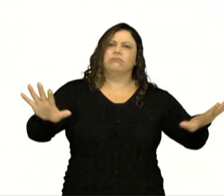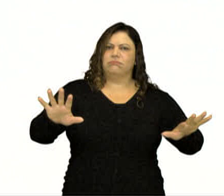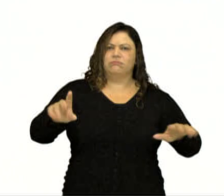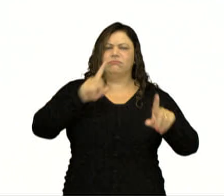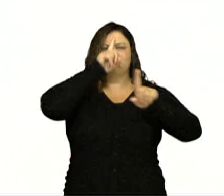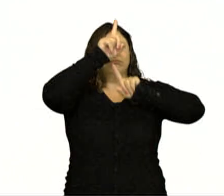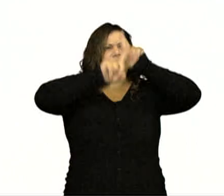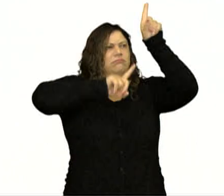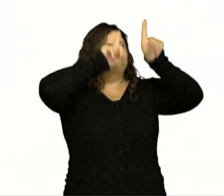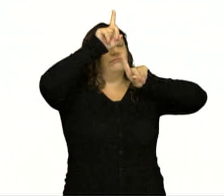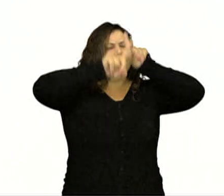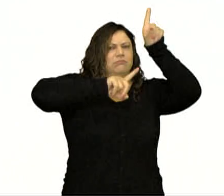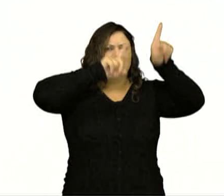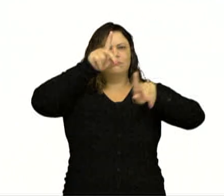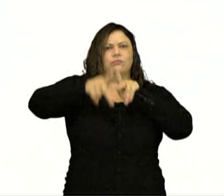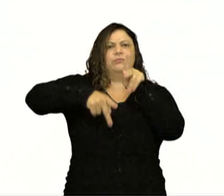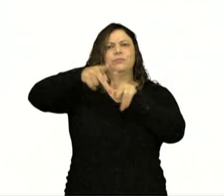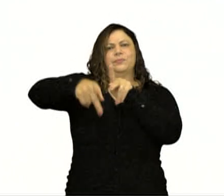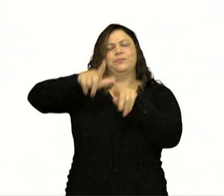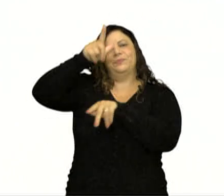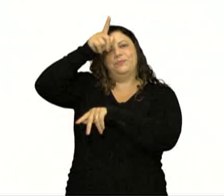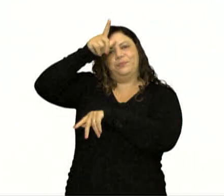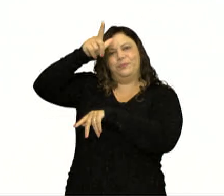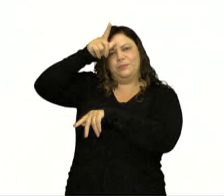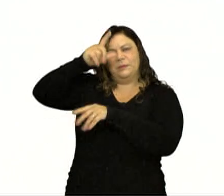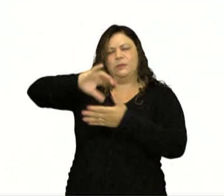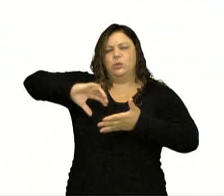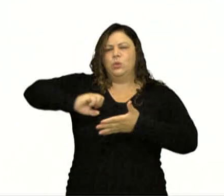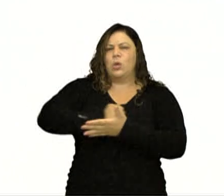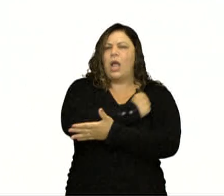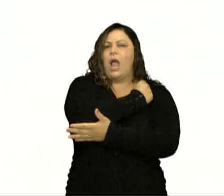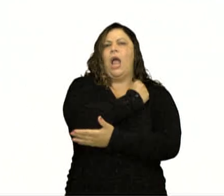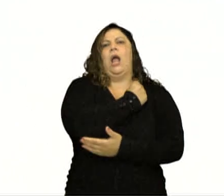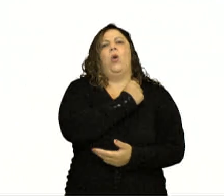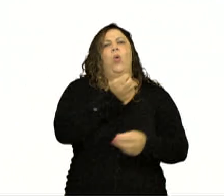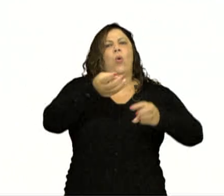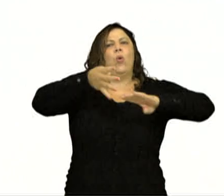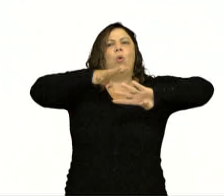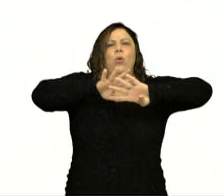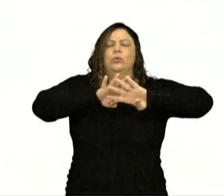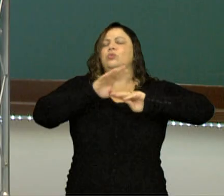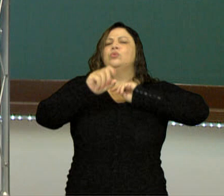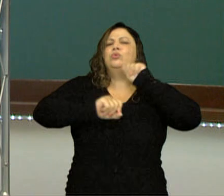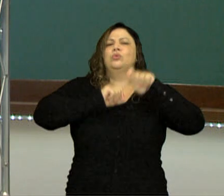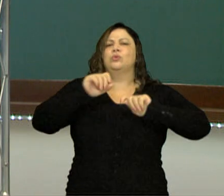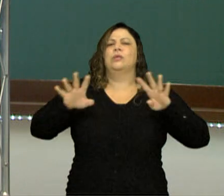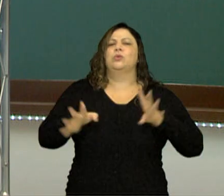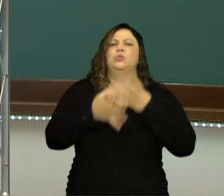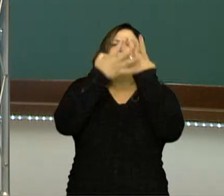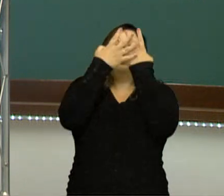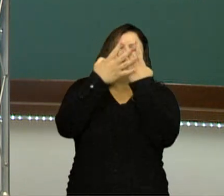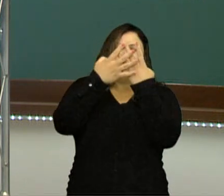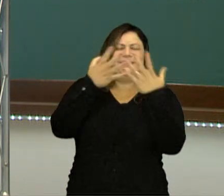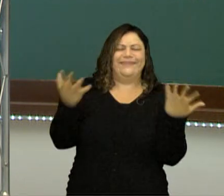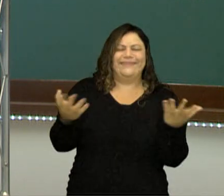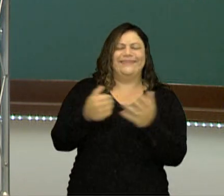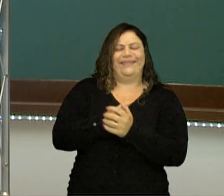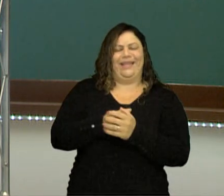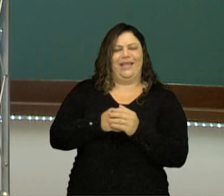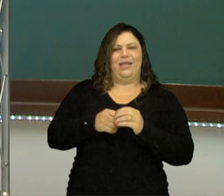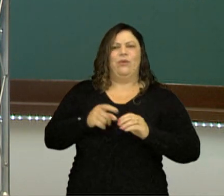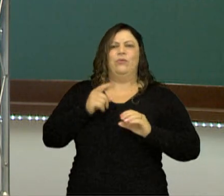suas ideias sobre o povo alemão, sobre seu ódio aos judeus, sobre o nacionalismo, sobre a finalidade do